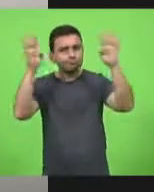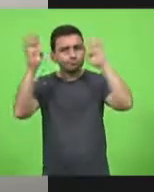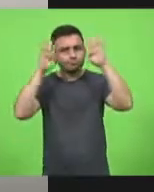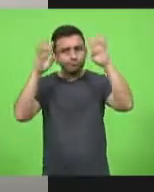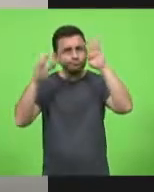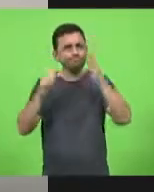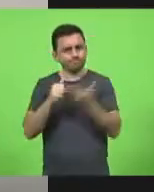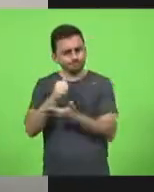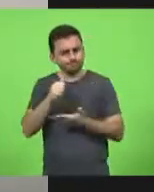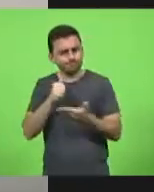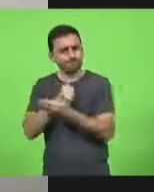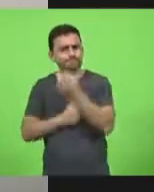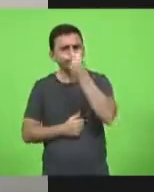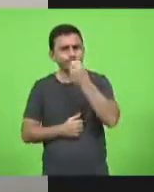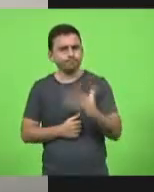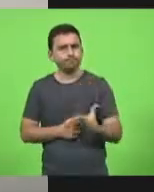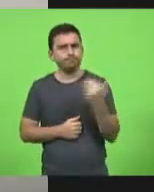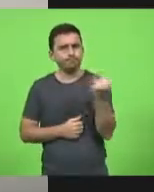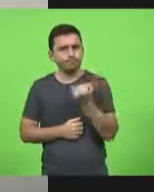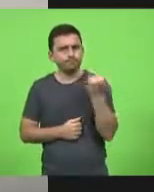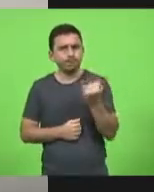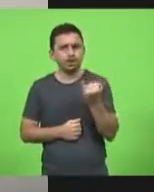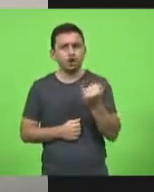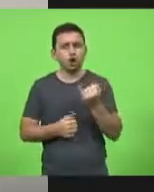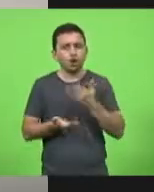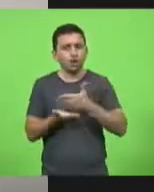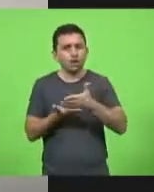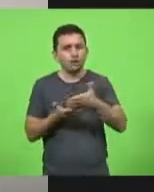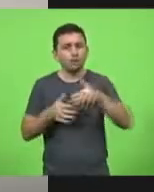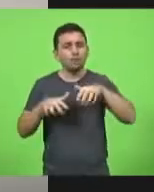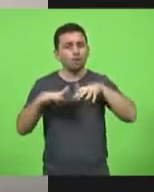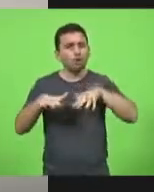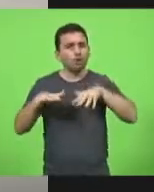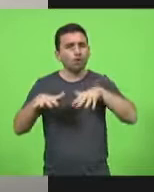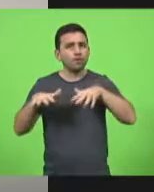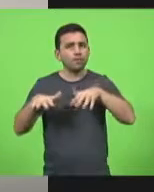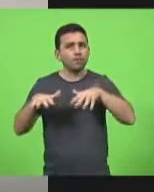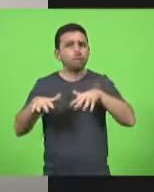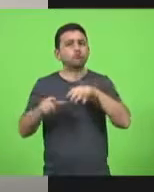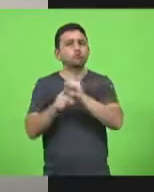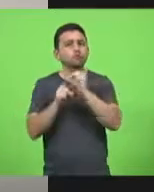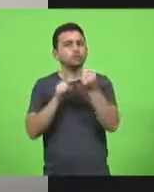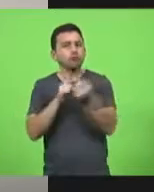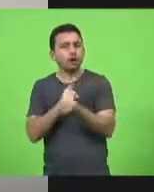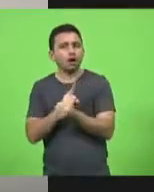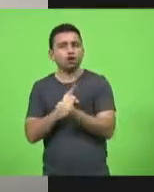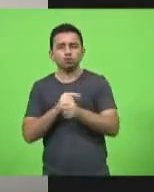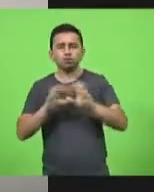fundamental para diversos movimentos sociais e populares.